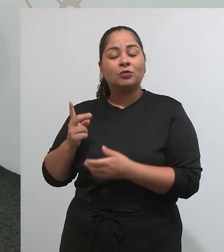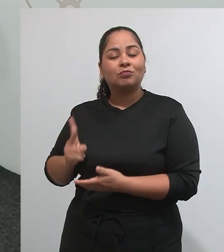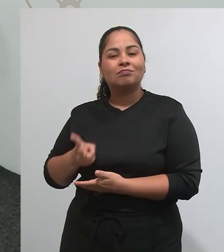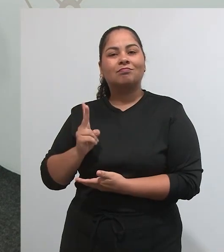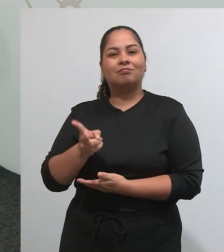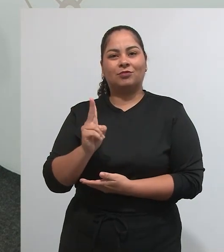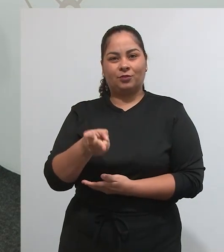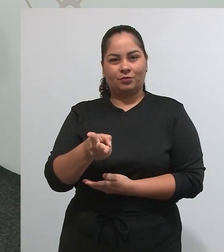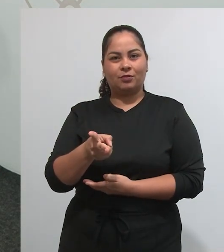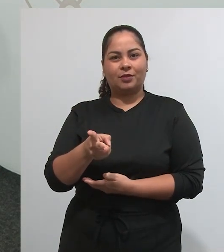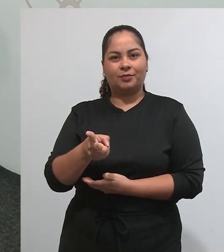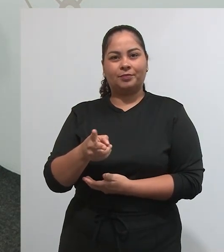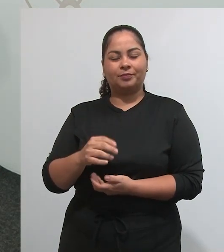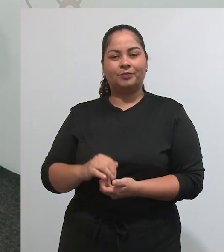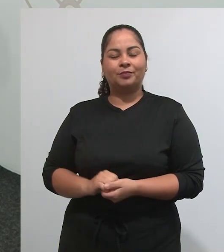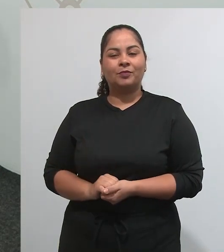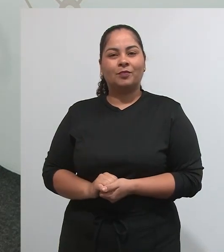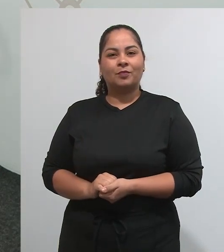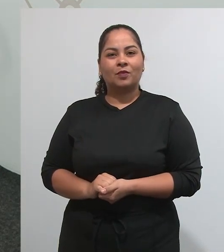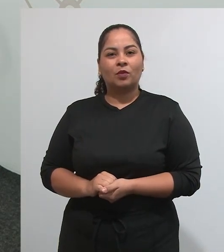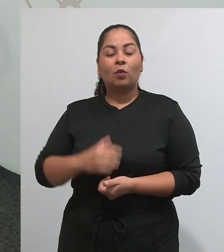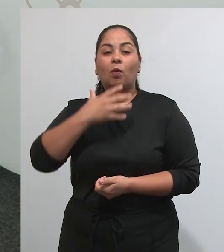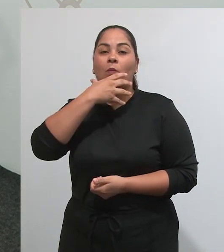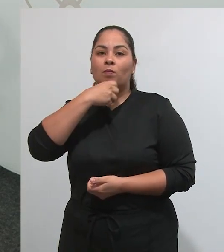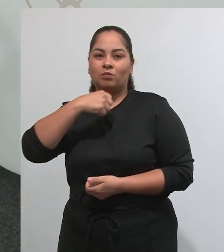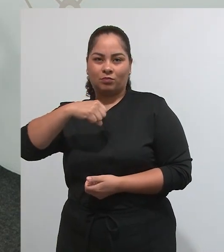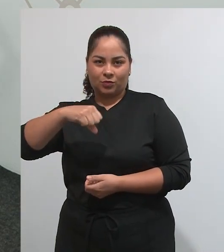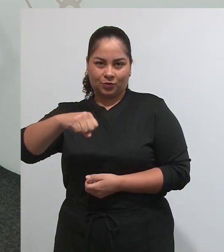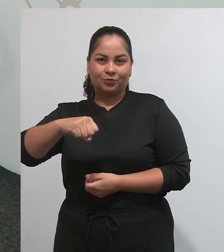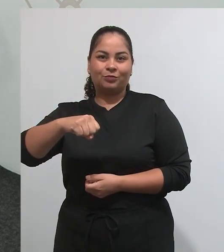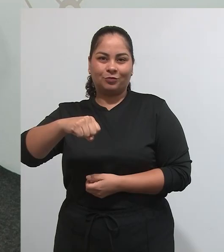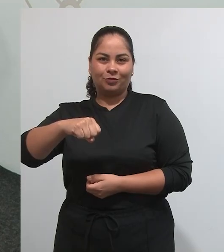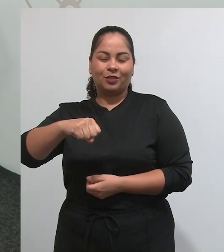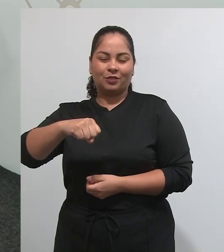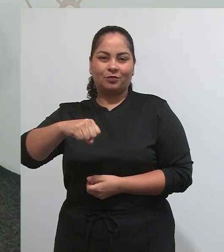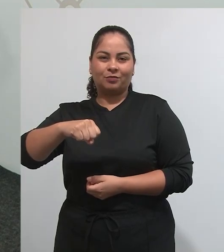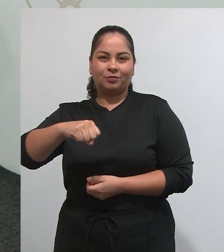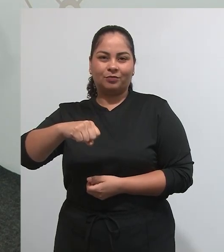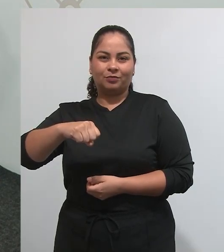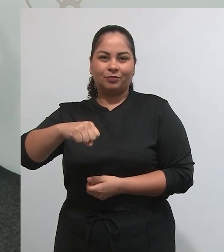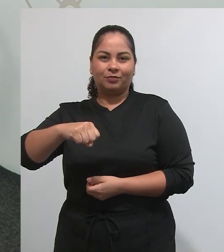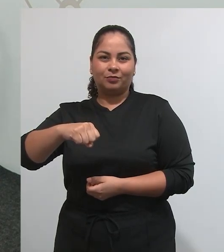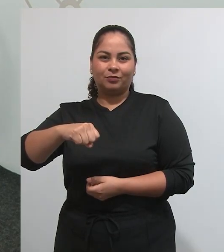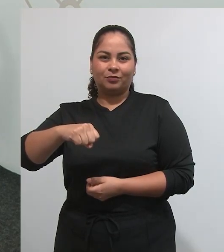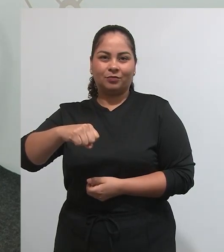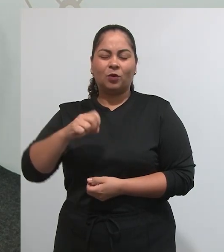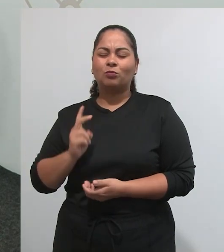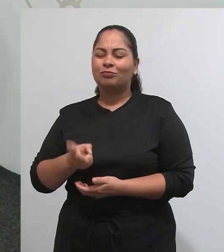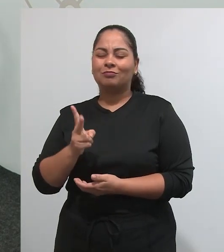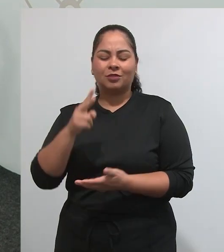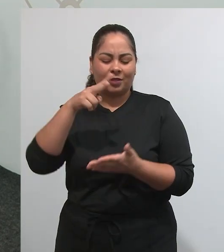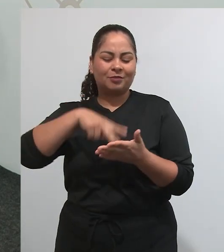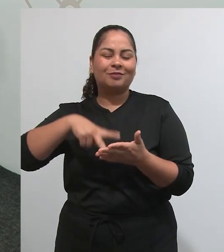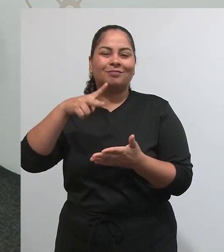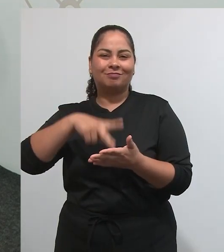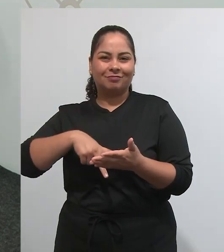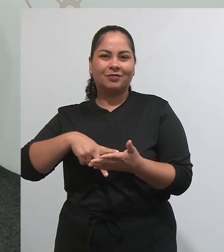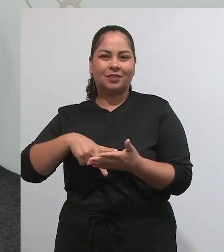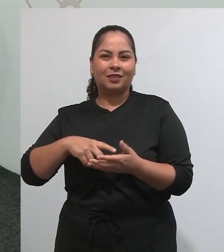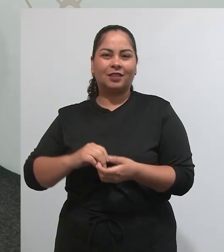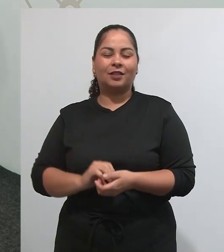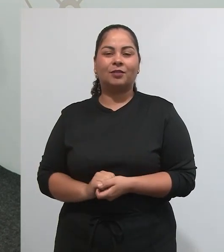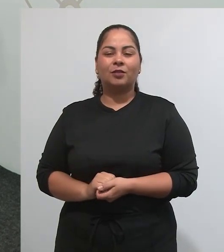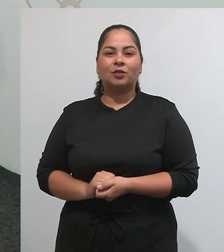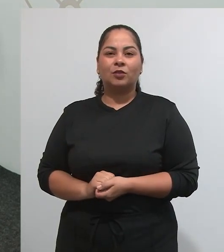formação continuada, porque já dizia o Paulinho, né, Paulinho Freire, que é meu melhor amigo, né, a gente está